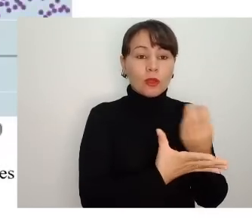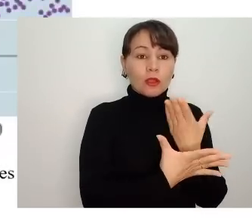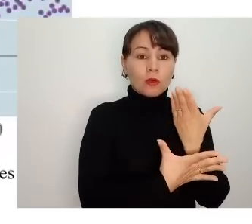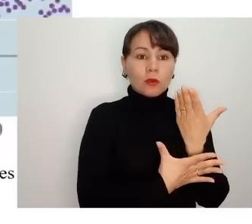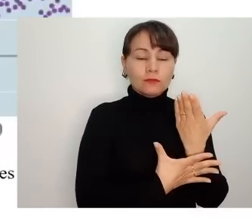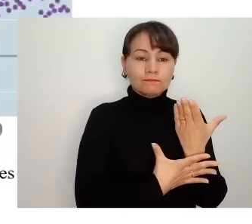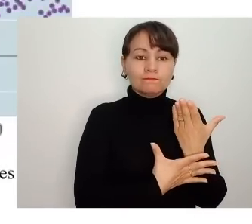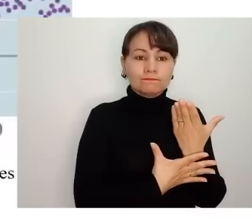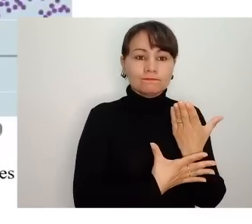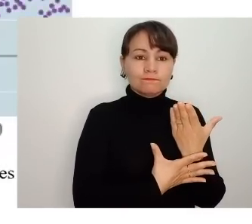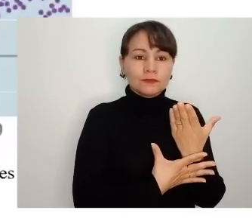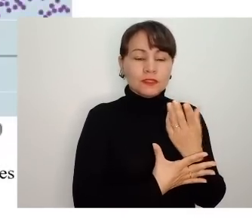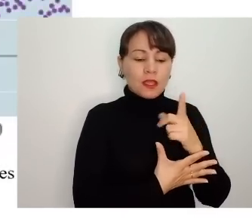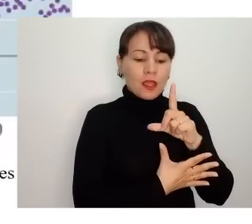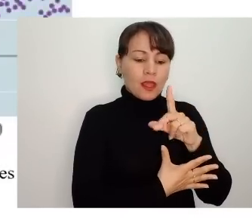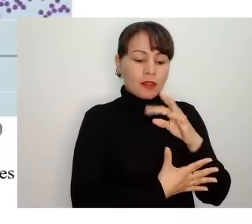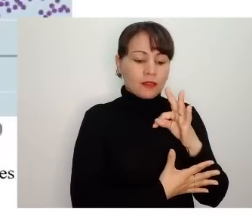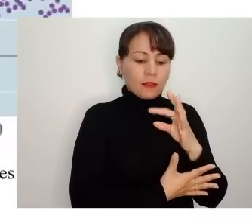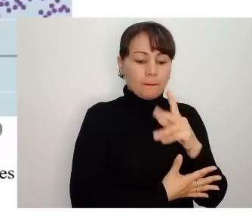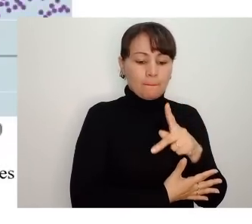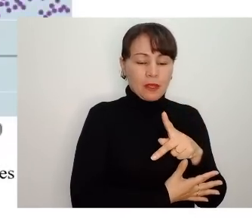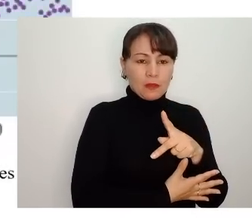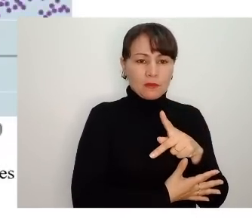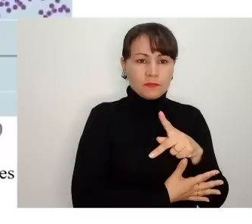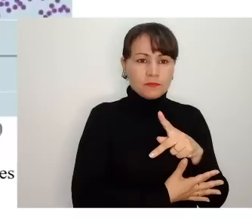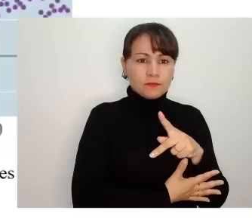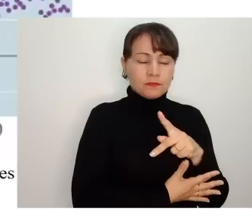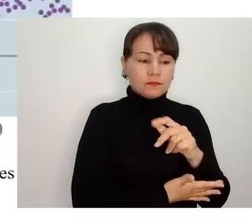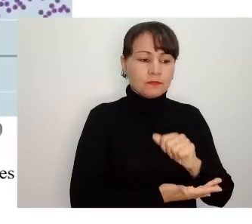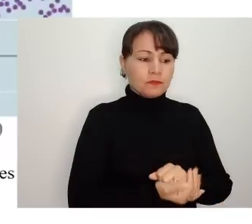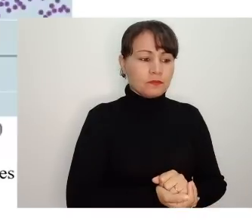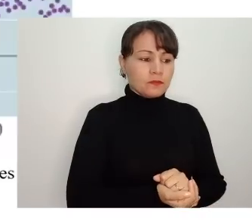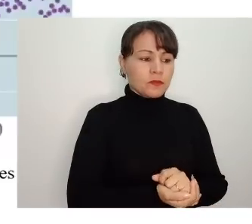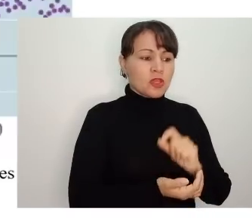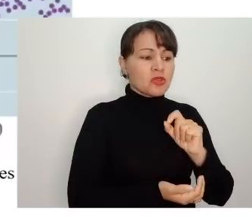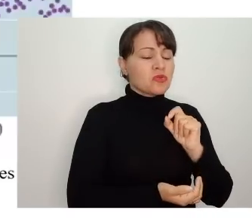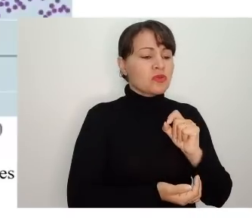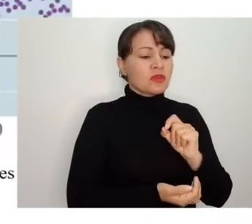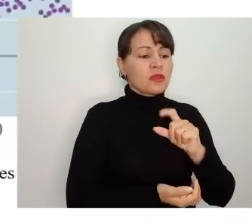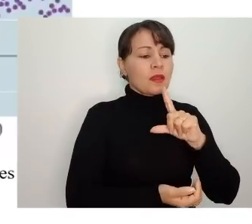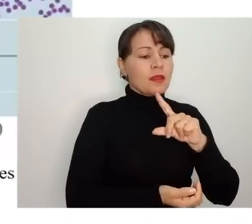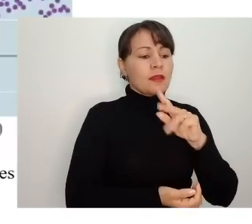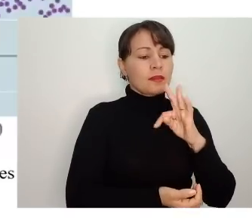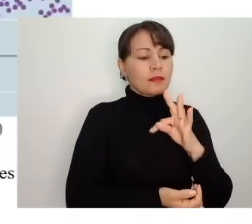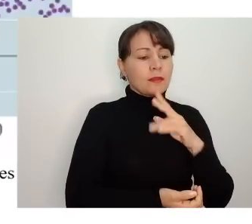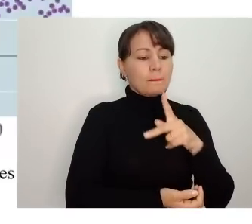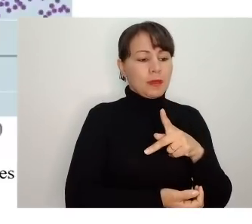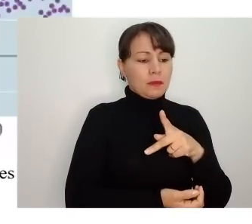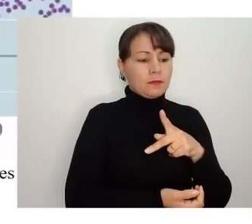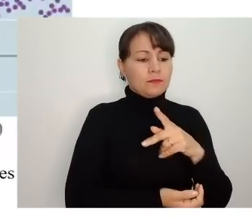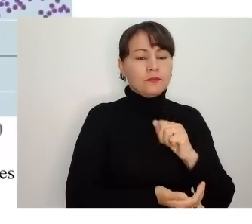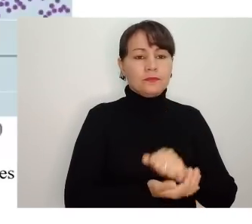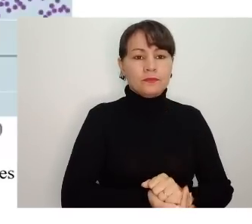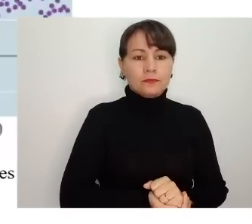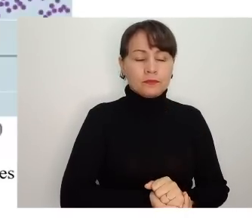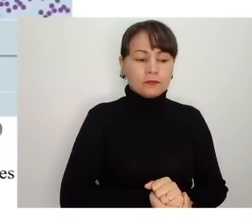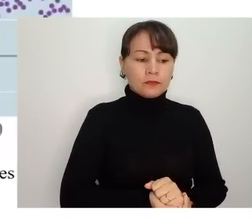como que acontece essa LTP? E o que seria essa